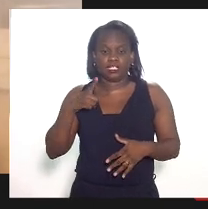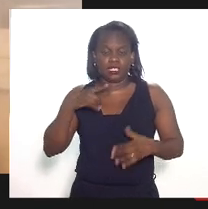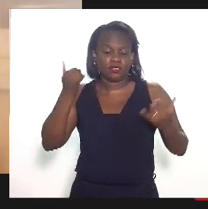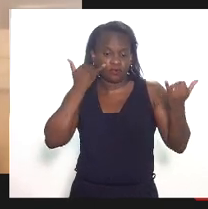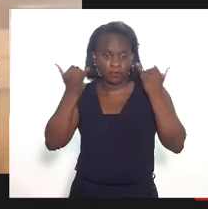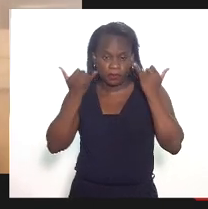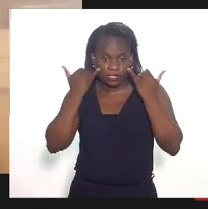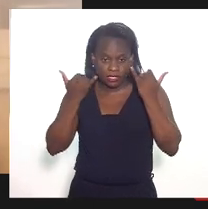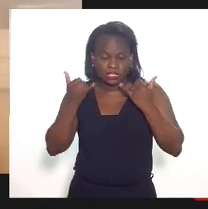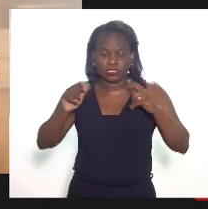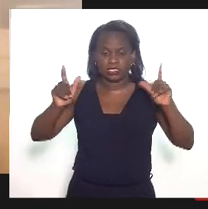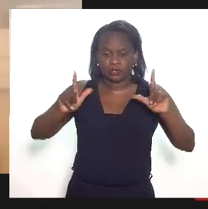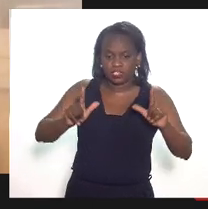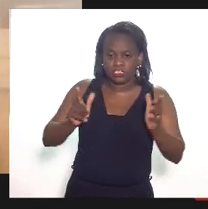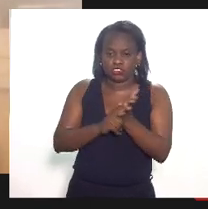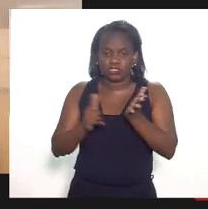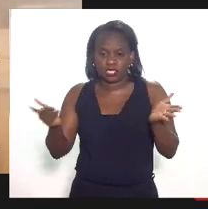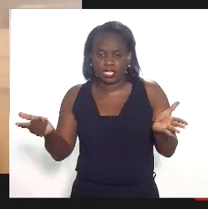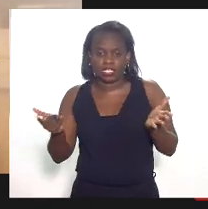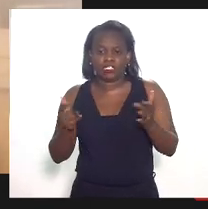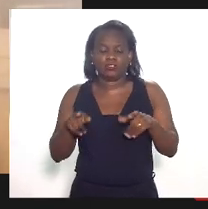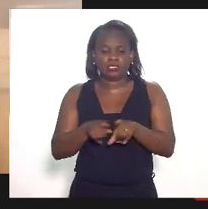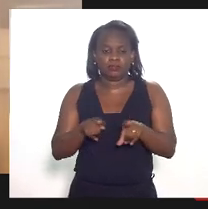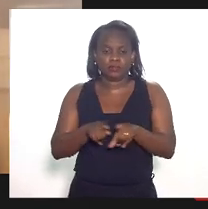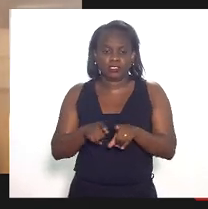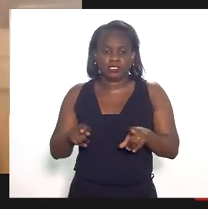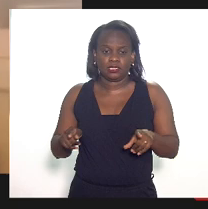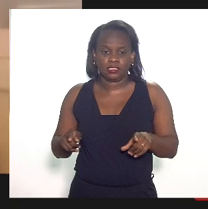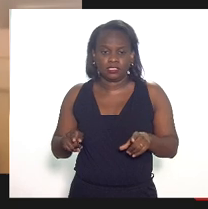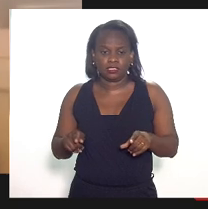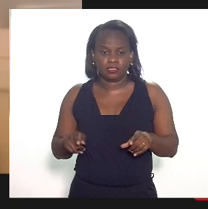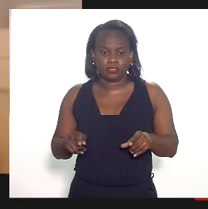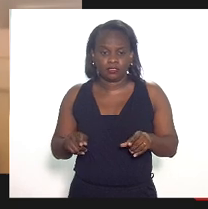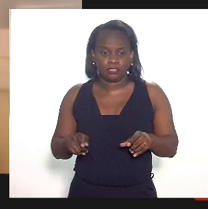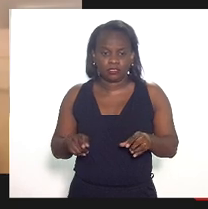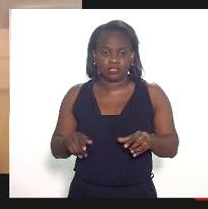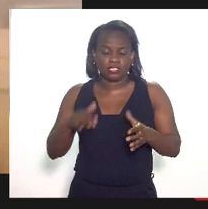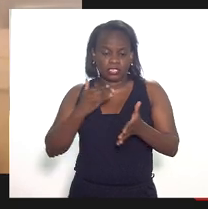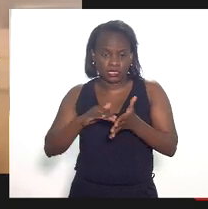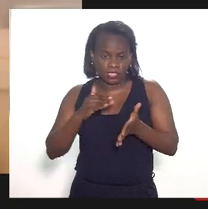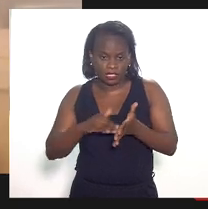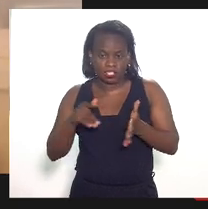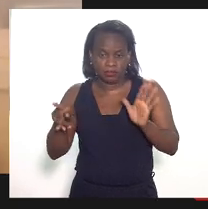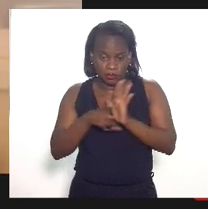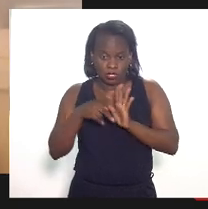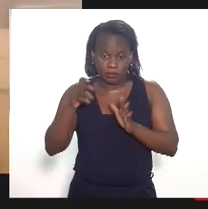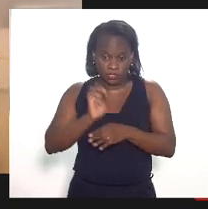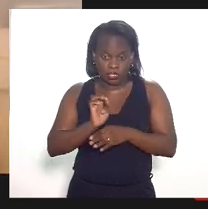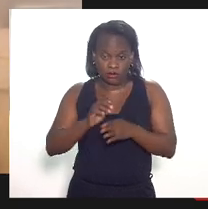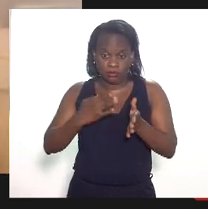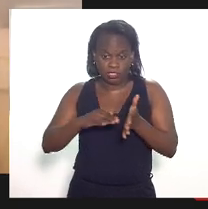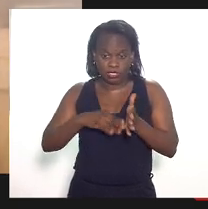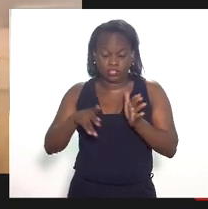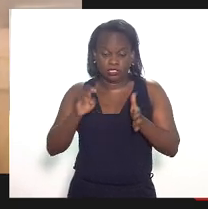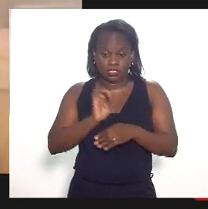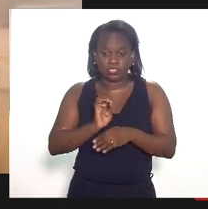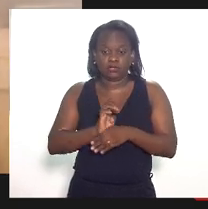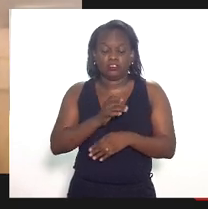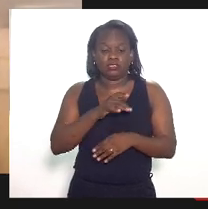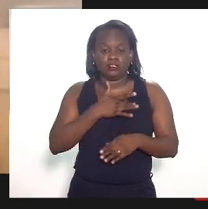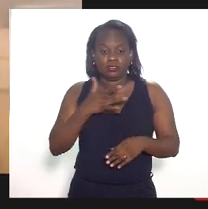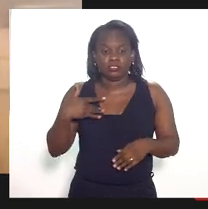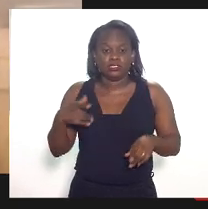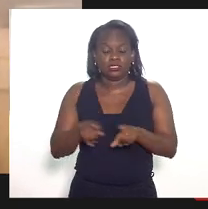informações na mídia, em jornais, e também das secretarias, vindo das secretarias estaduais de saúde, e creio que